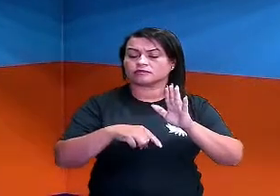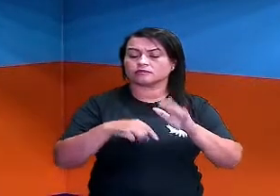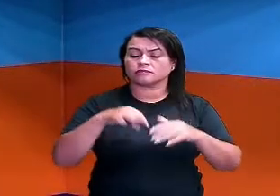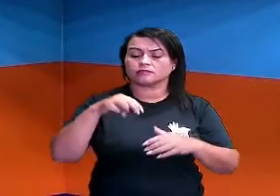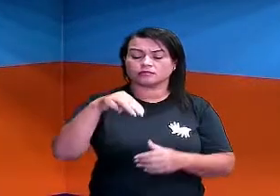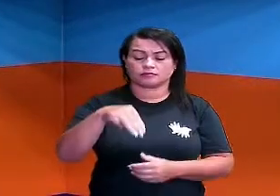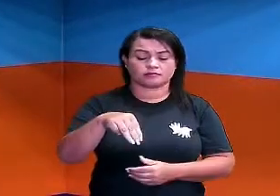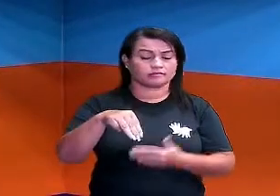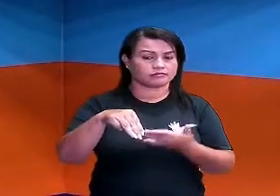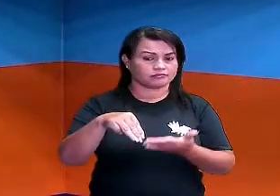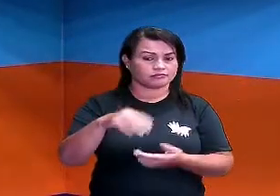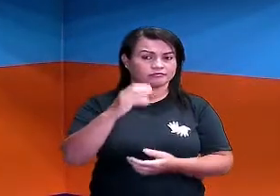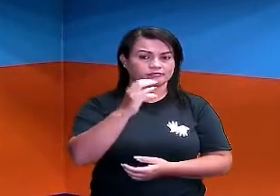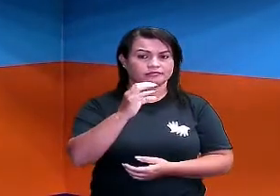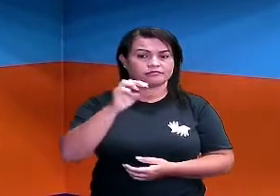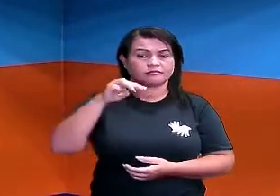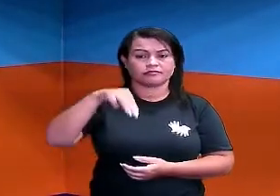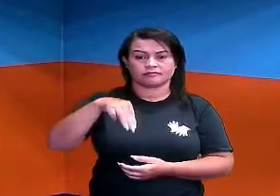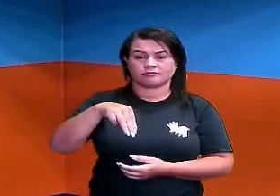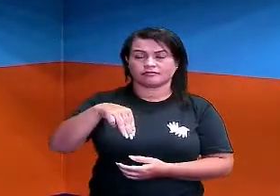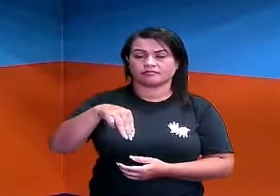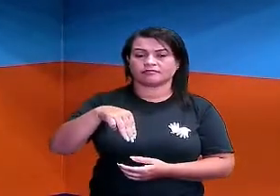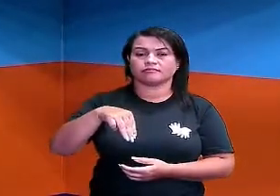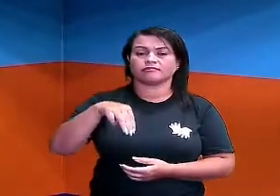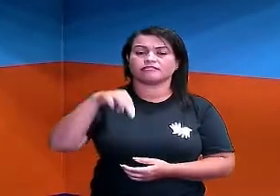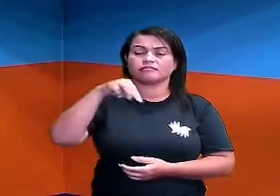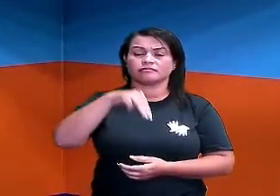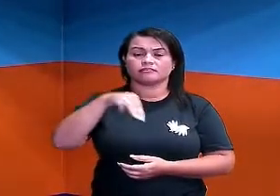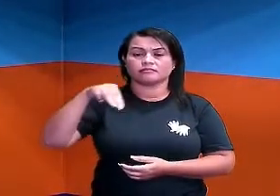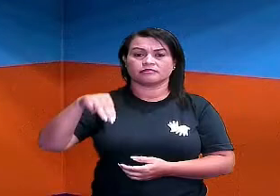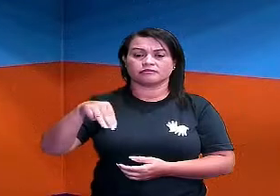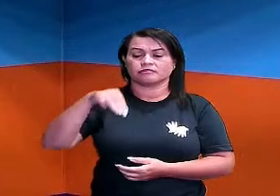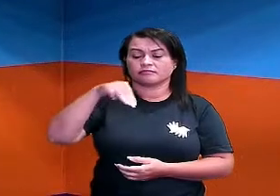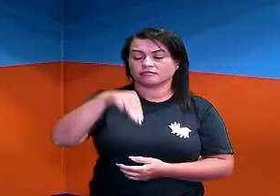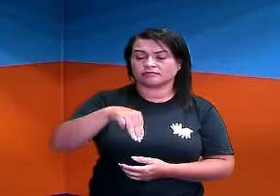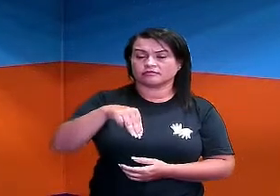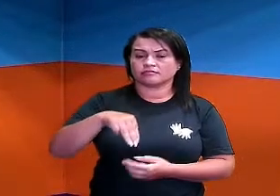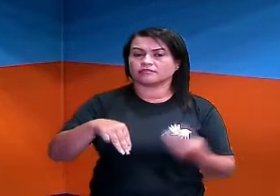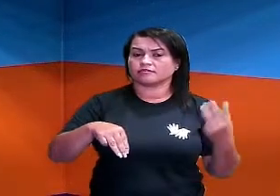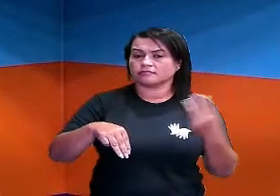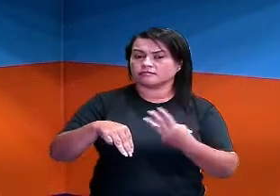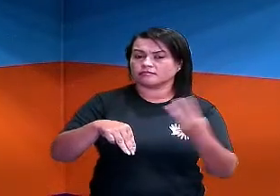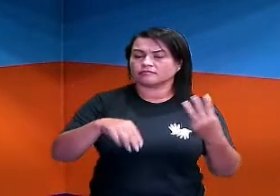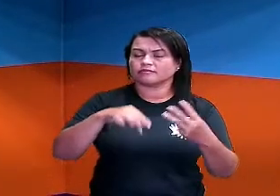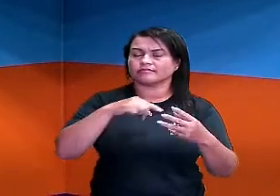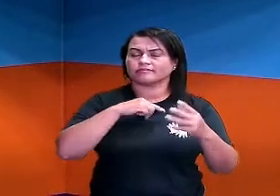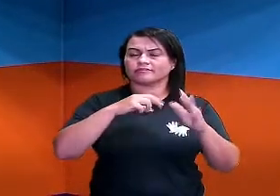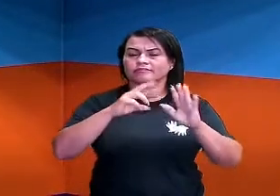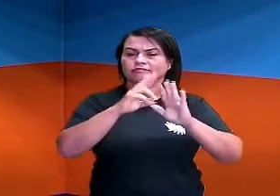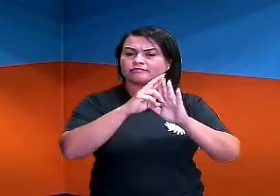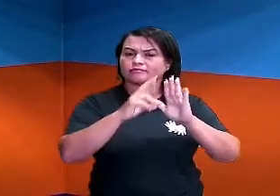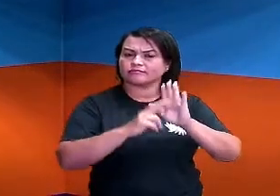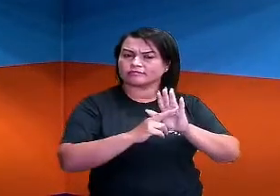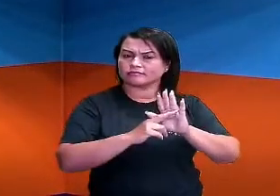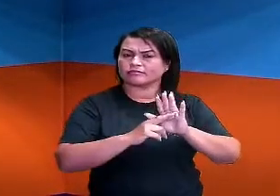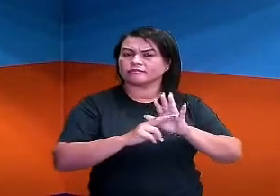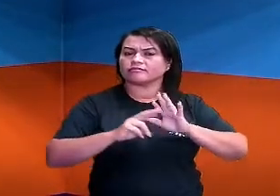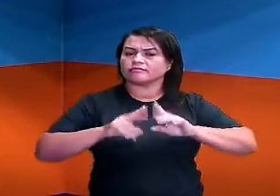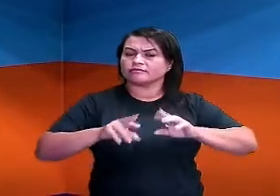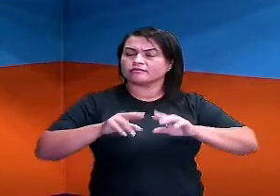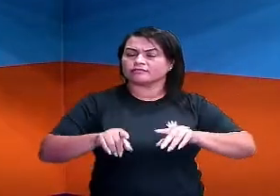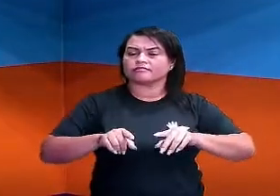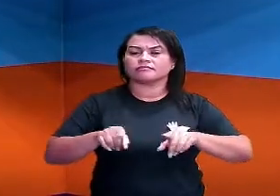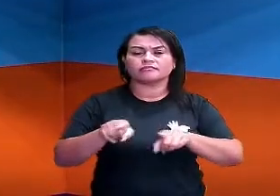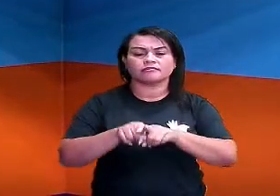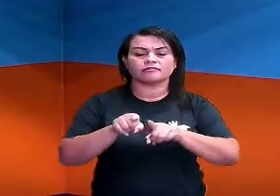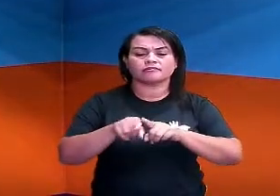que centímetros, milímetros e metros são unidades padronizadas, tá? E os instrumentos que a gente